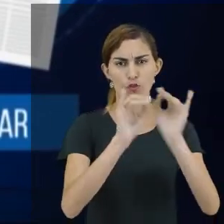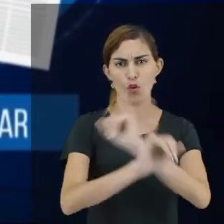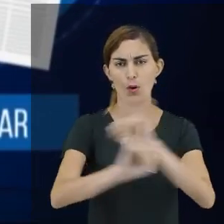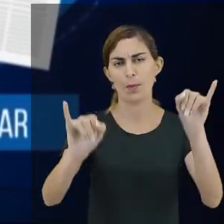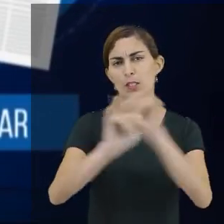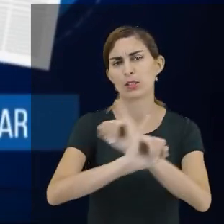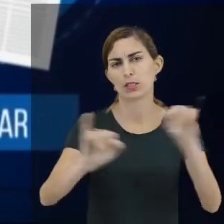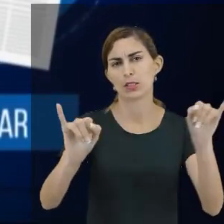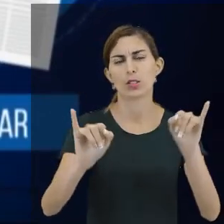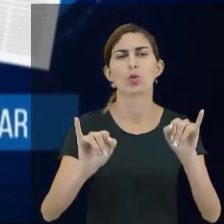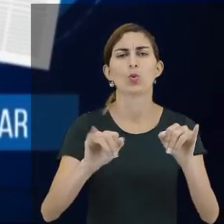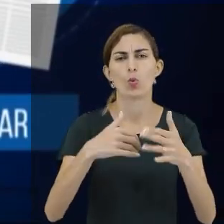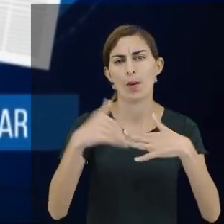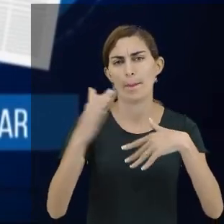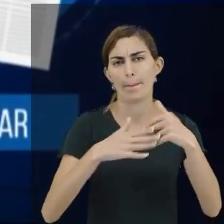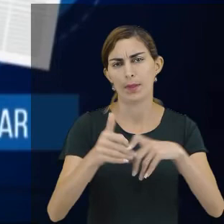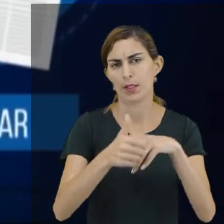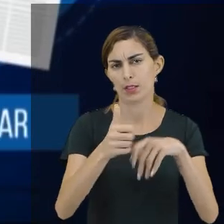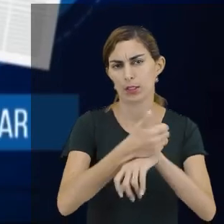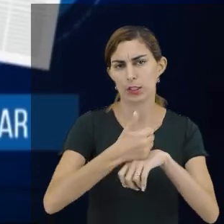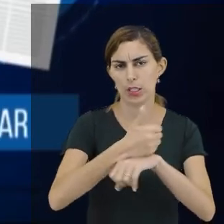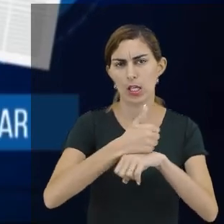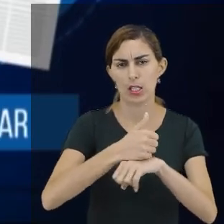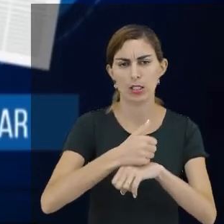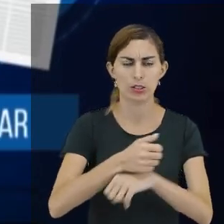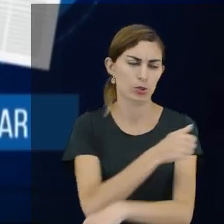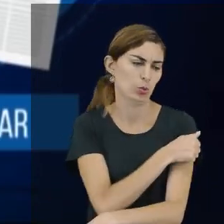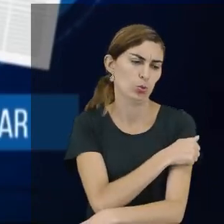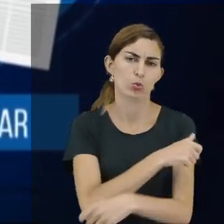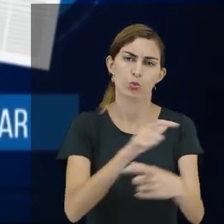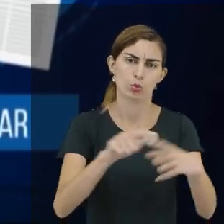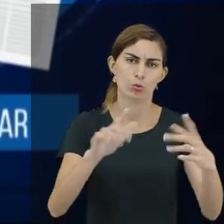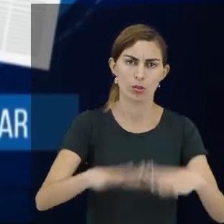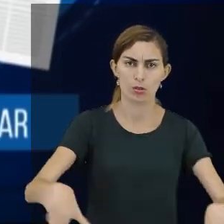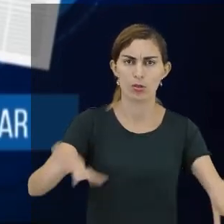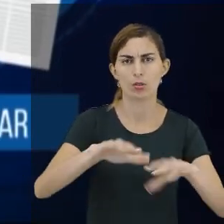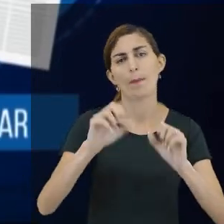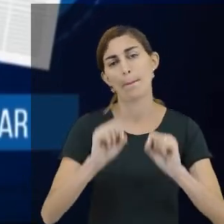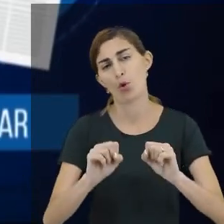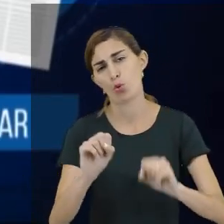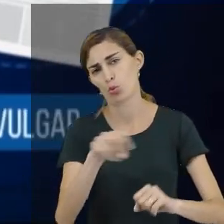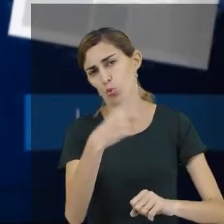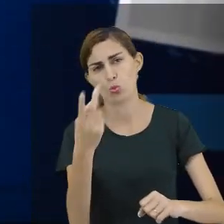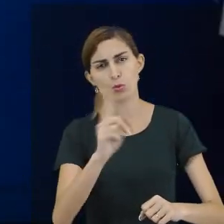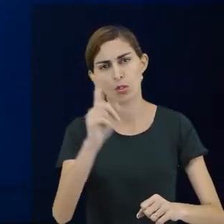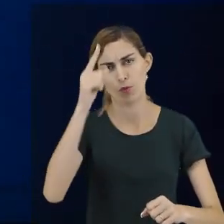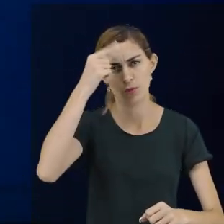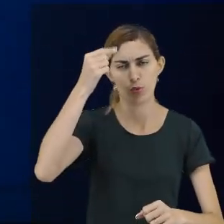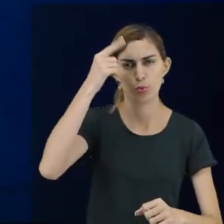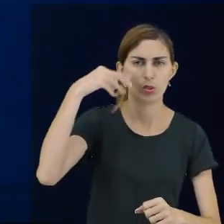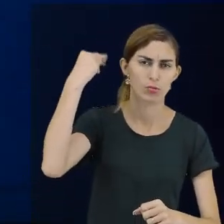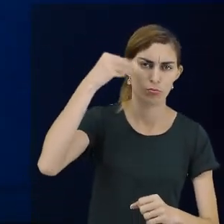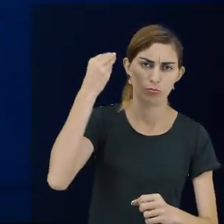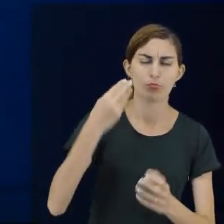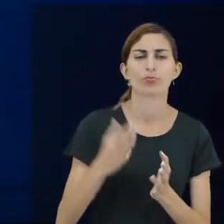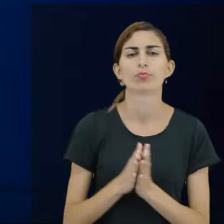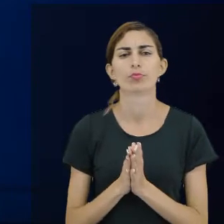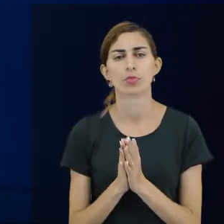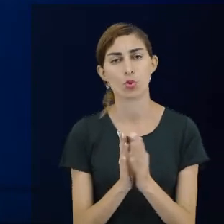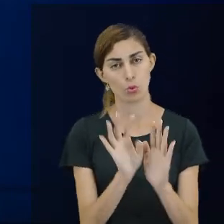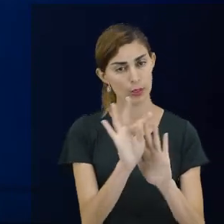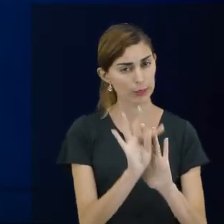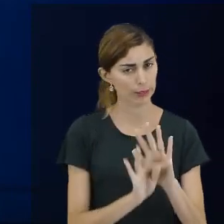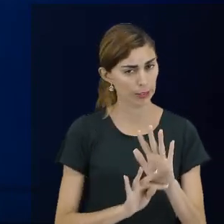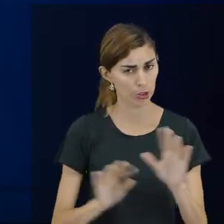de informações ou habilidades para um público de estudantes que pode ou não ter vivência acadêmica. Logo, o